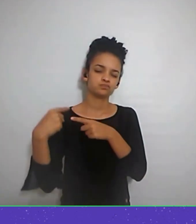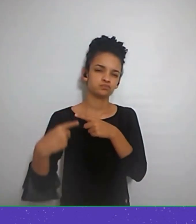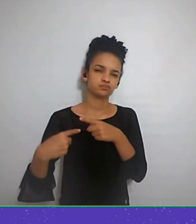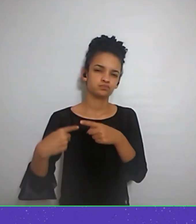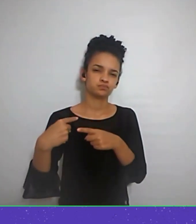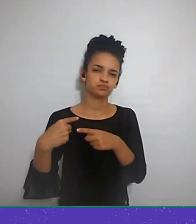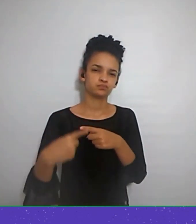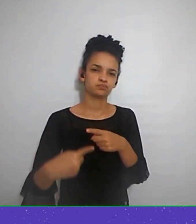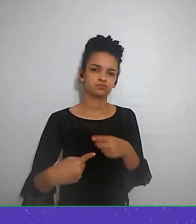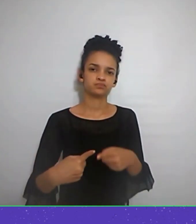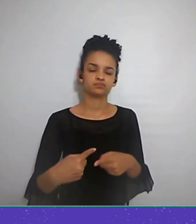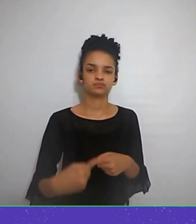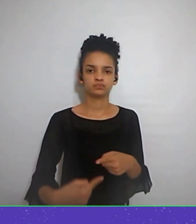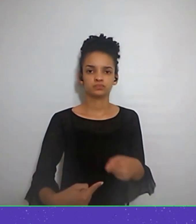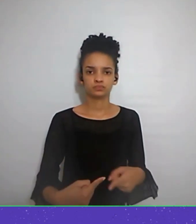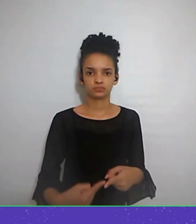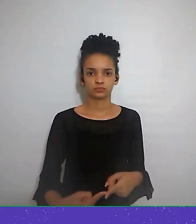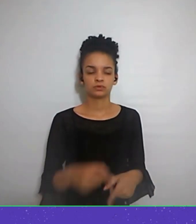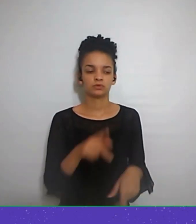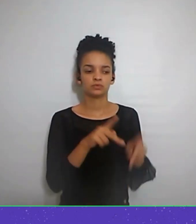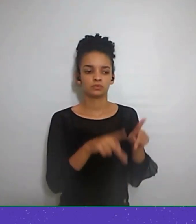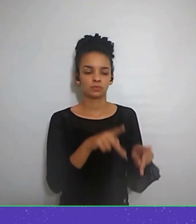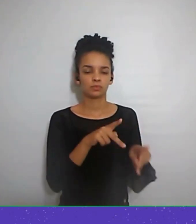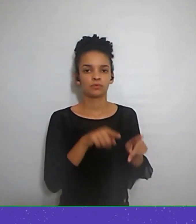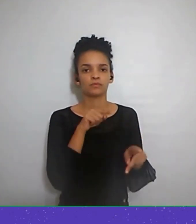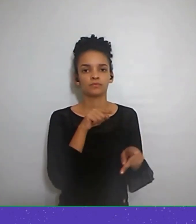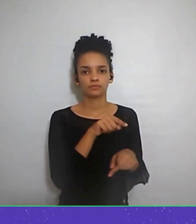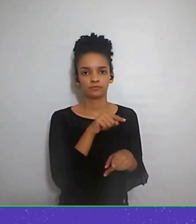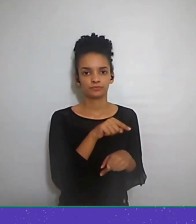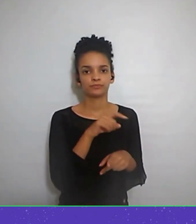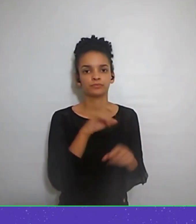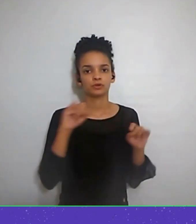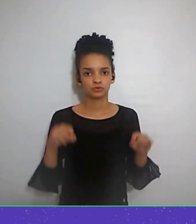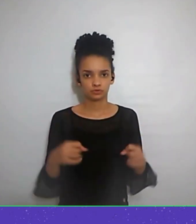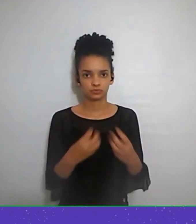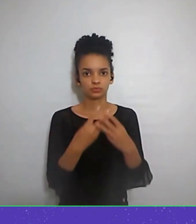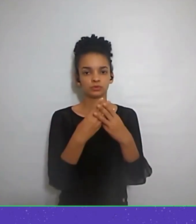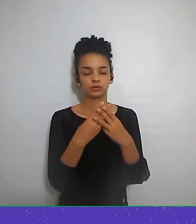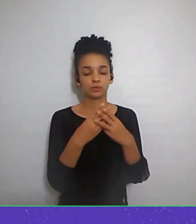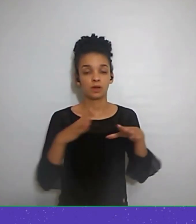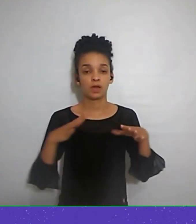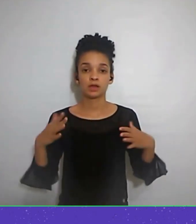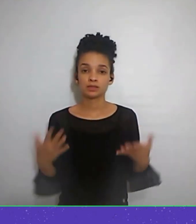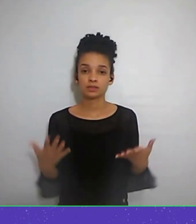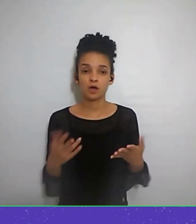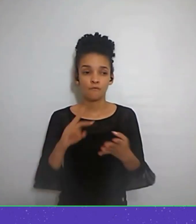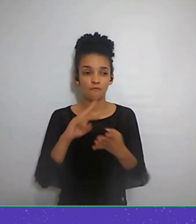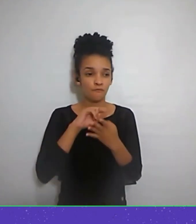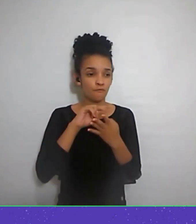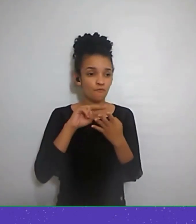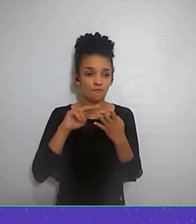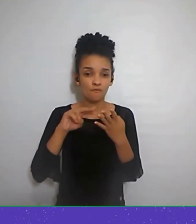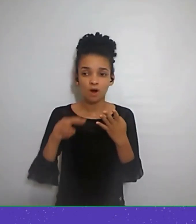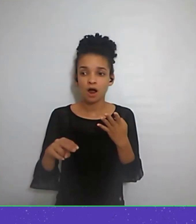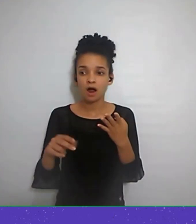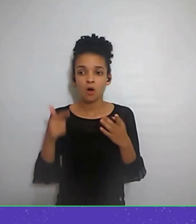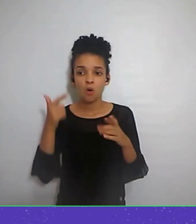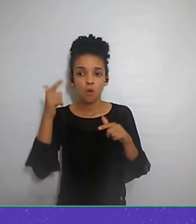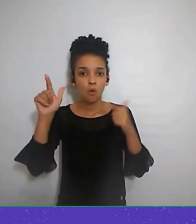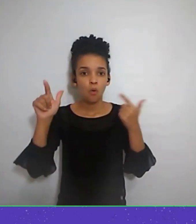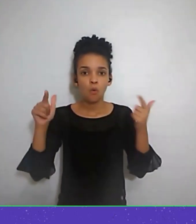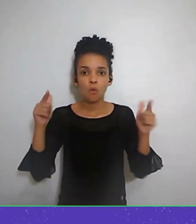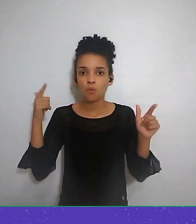judeu. Então, muitas outras doutrinas e preceitos humanos foram adicionados